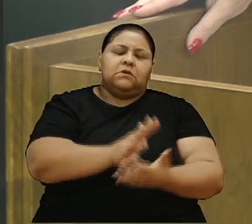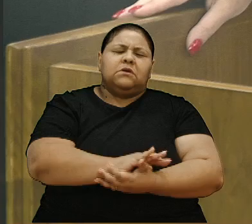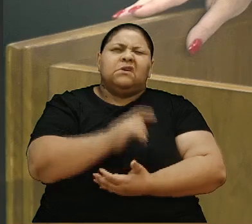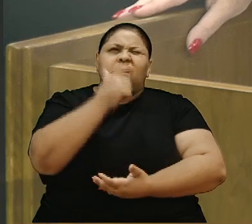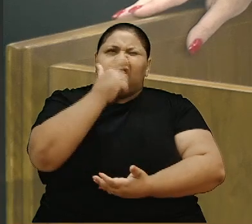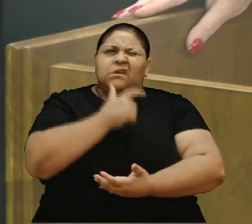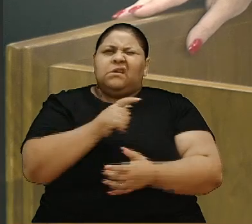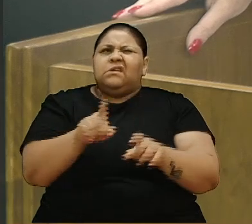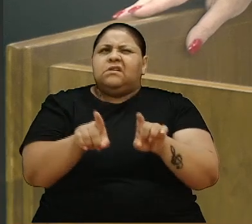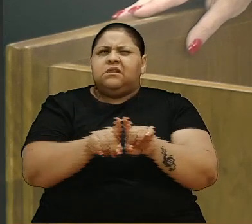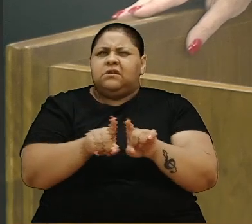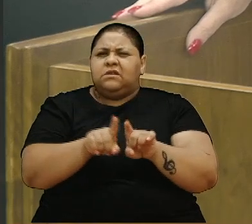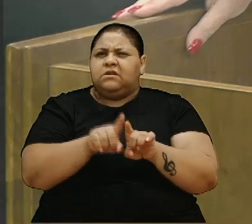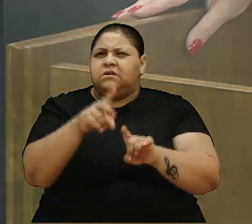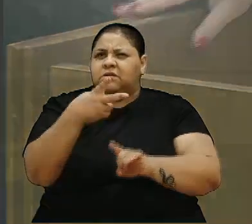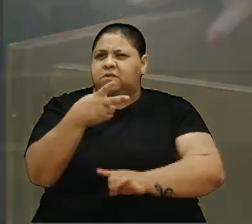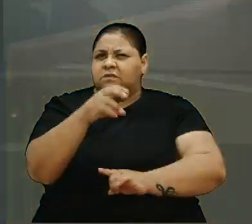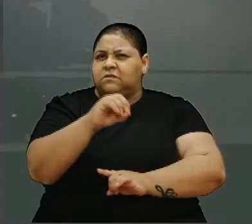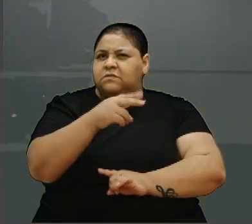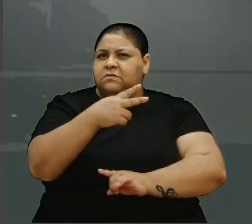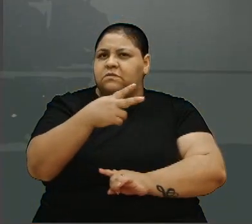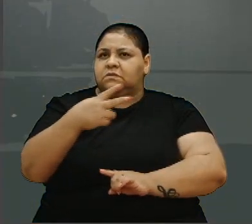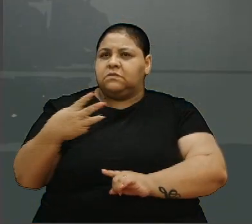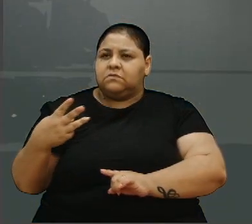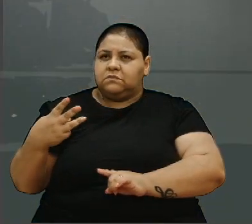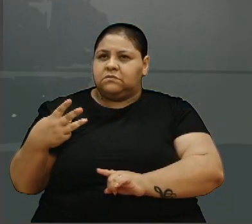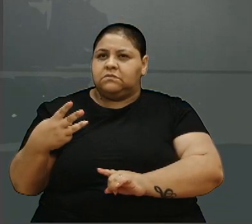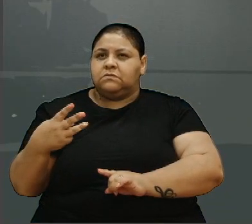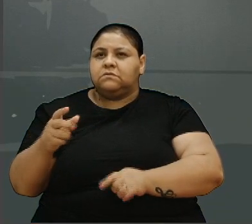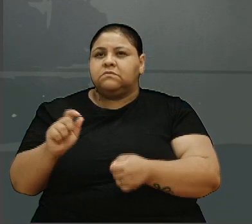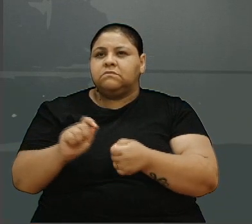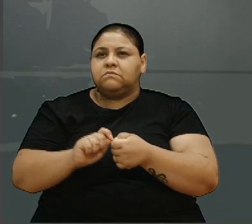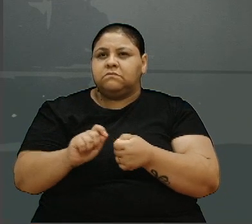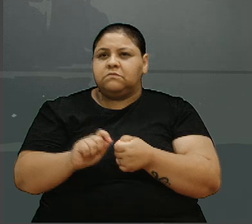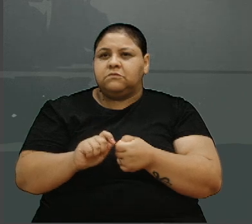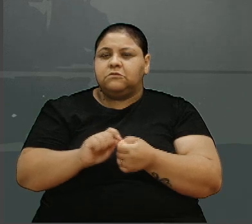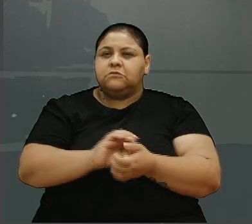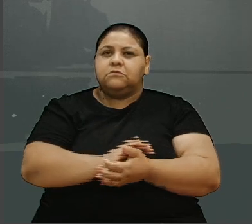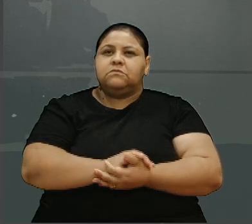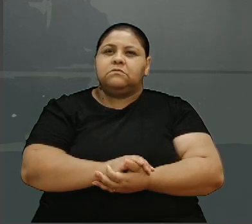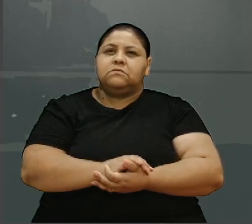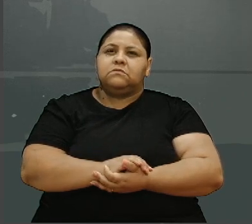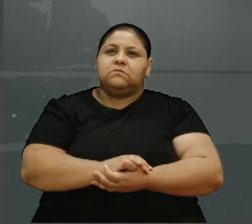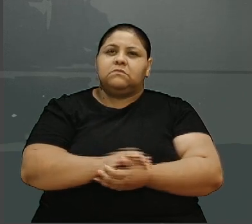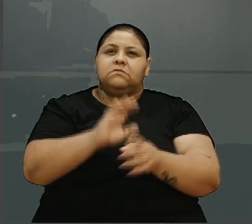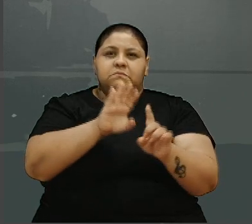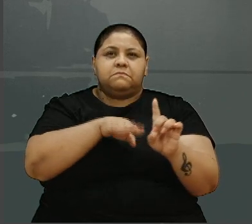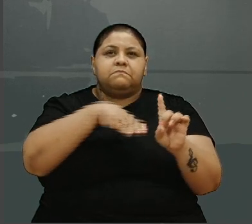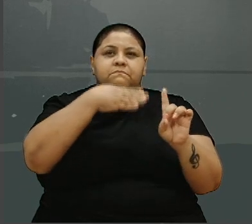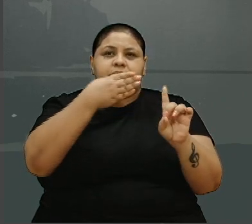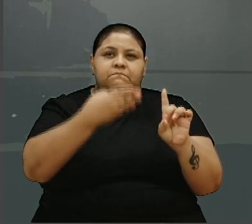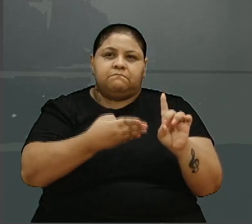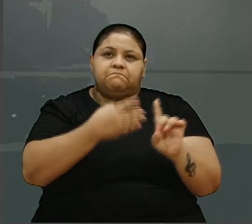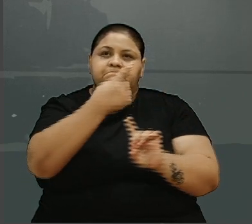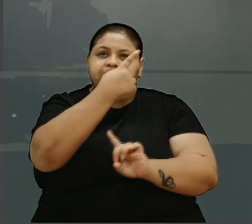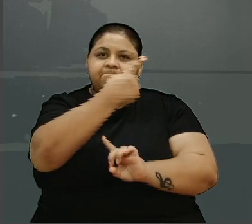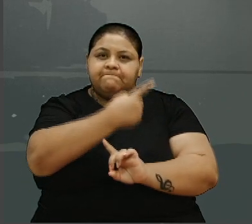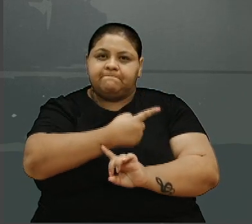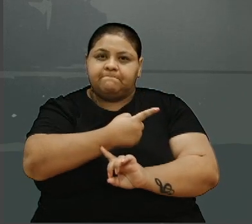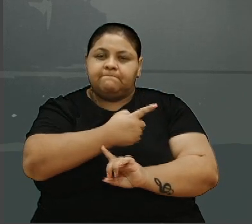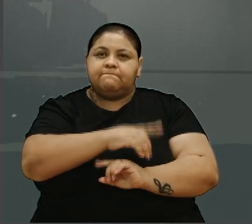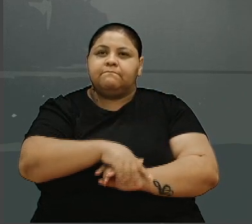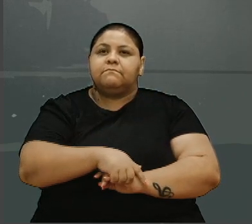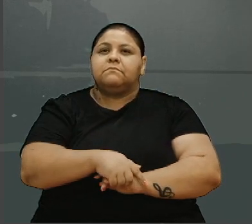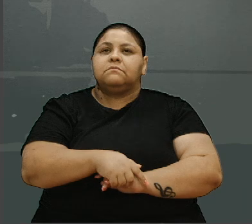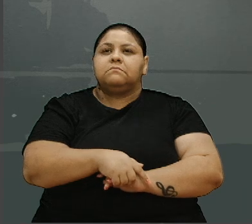acho que também foi em 2023, quero fazer uma homenagem à Nayara,